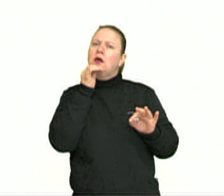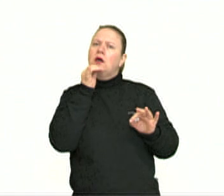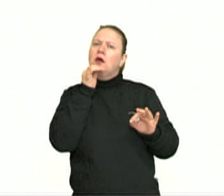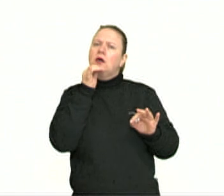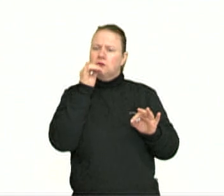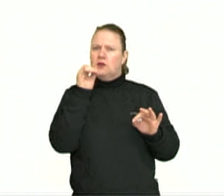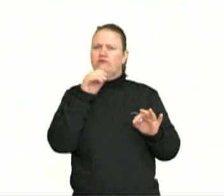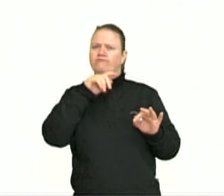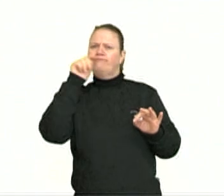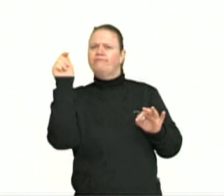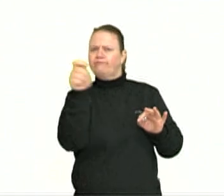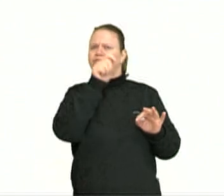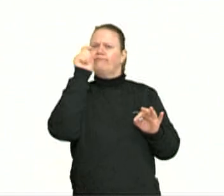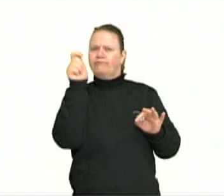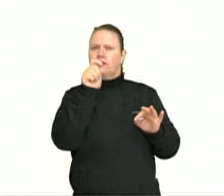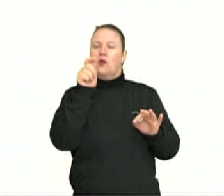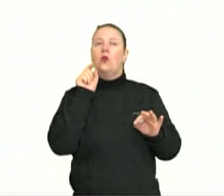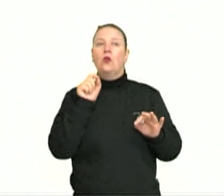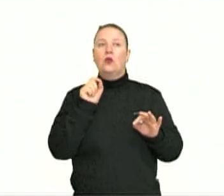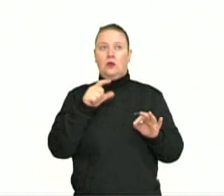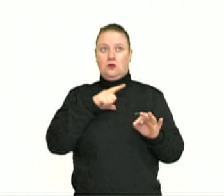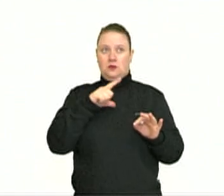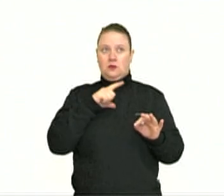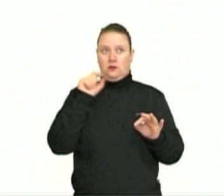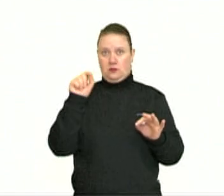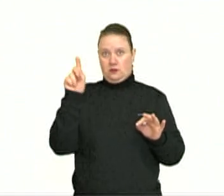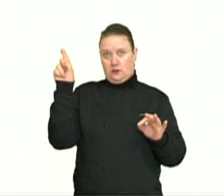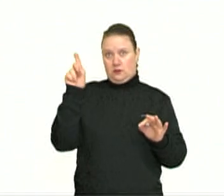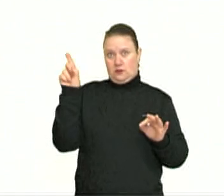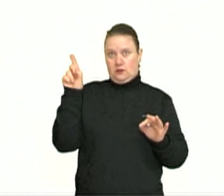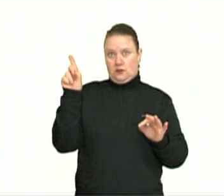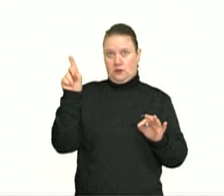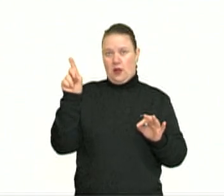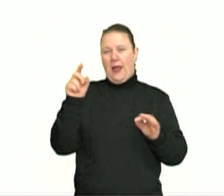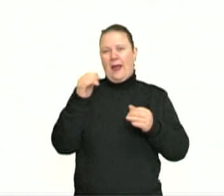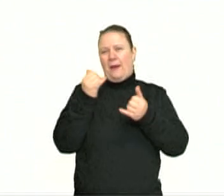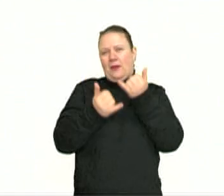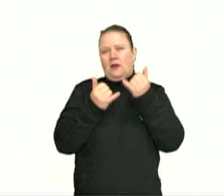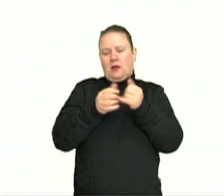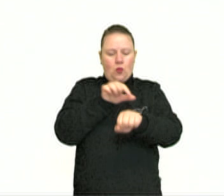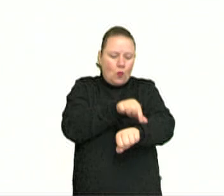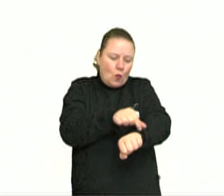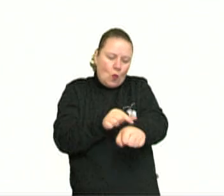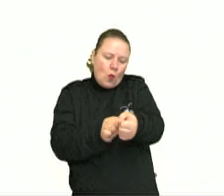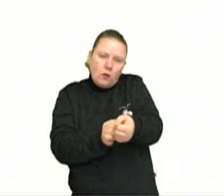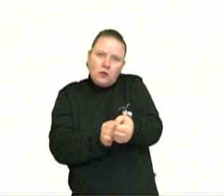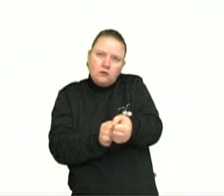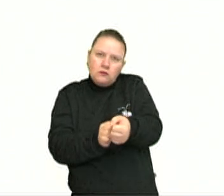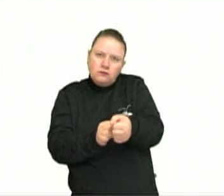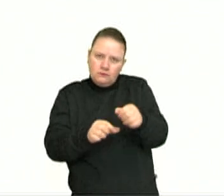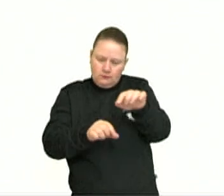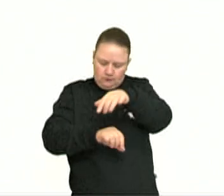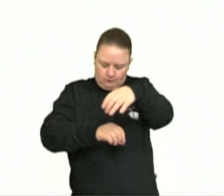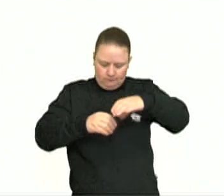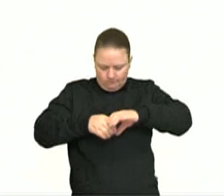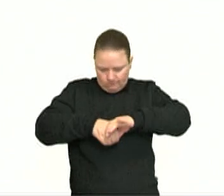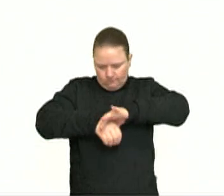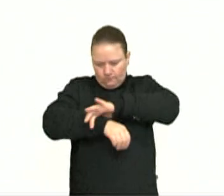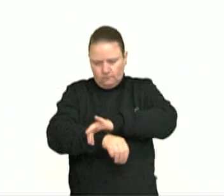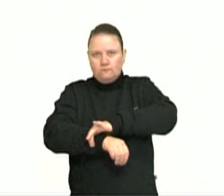ou funda, né? Então, você teria basicamente uma pulseira, onde que o usuário prende a